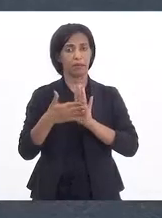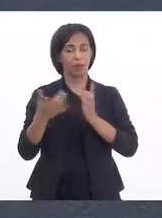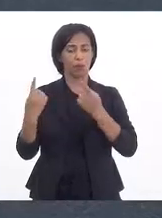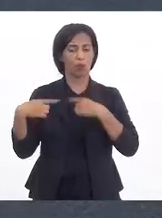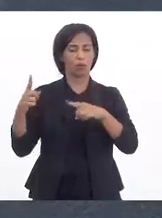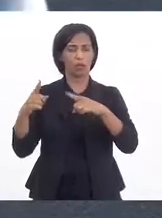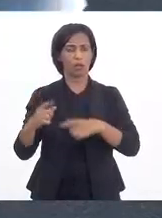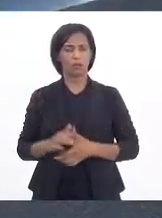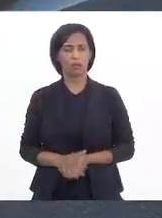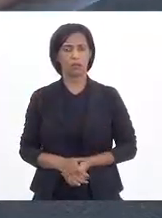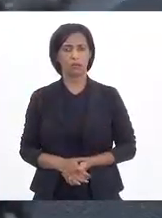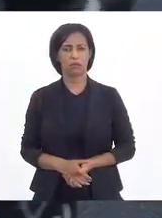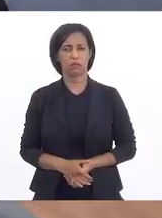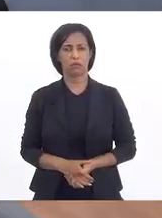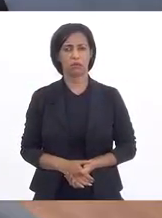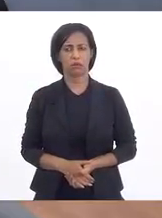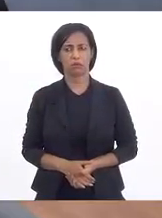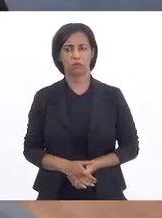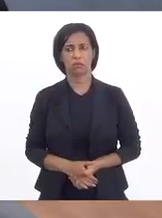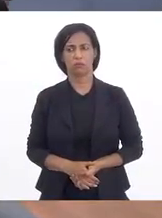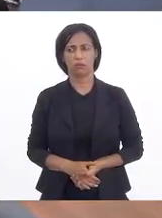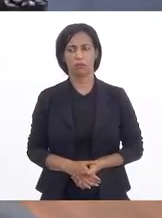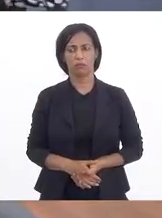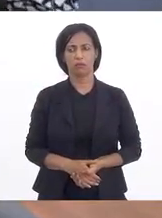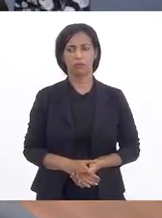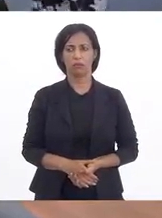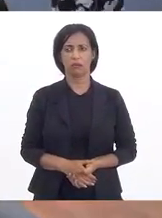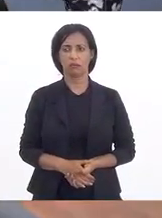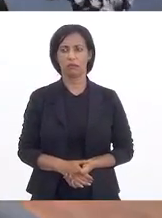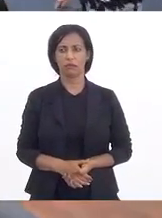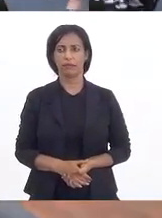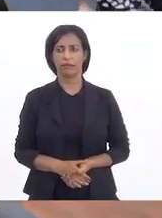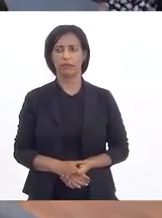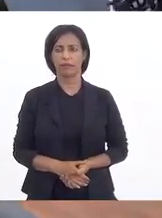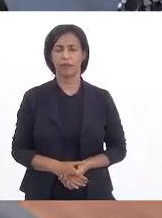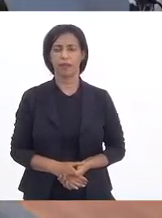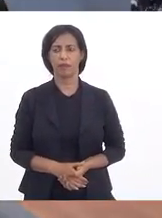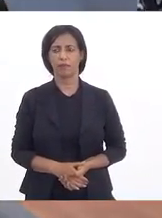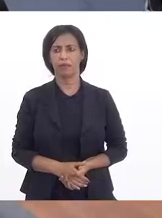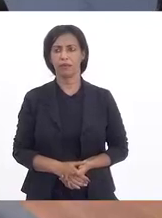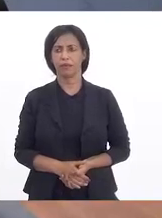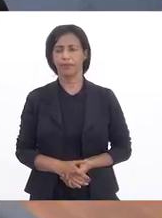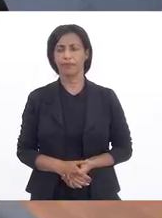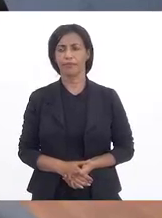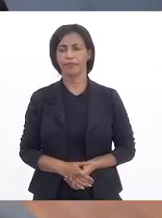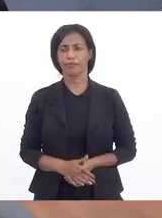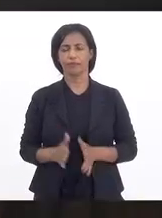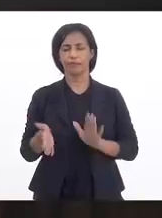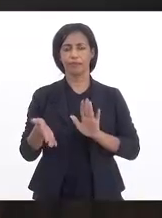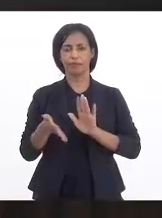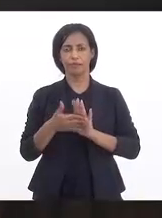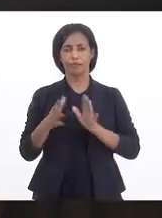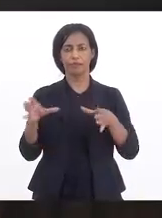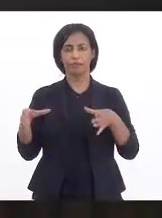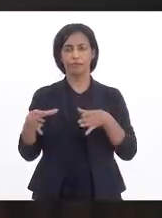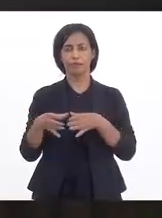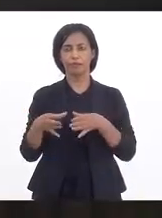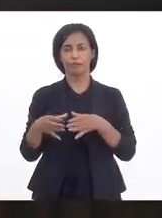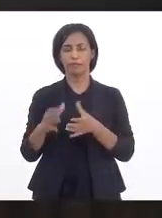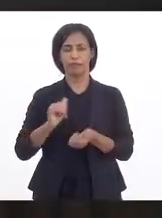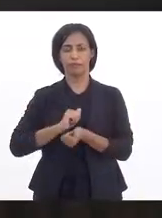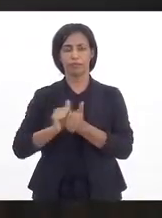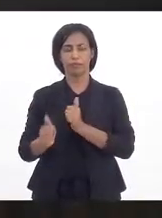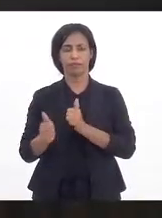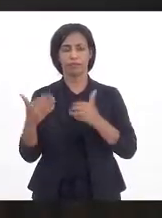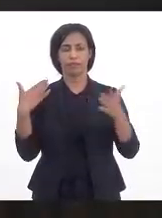contrário E aí e para emitir parecer pela comissão de